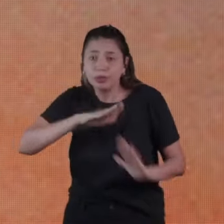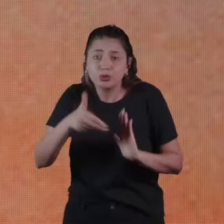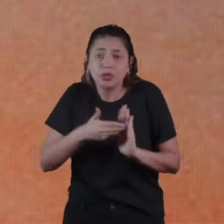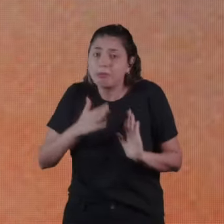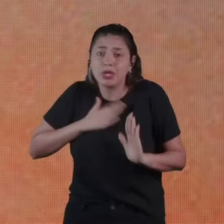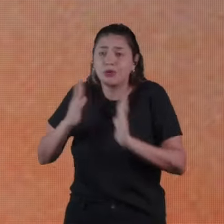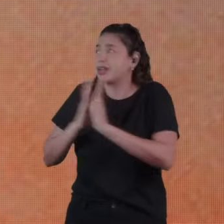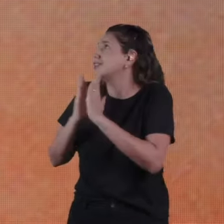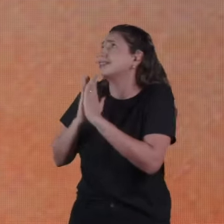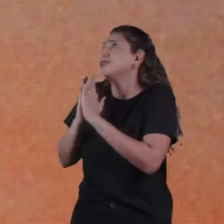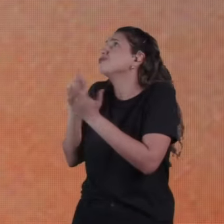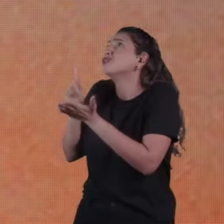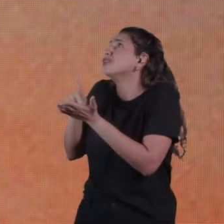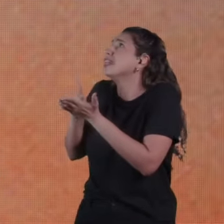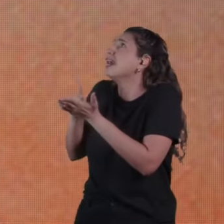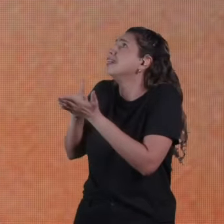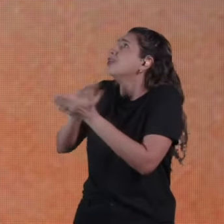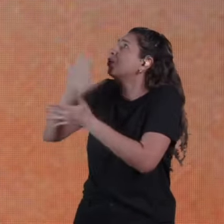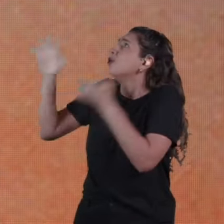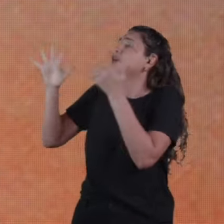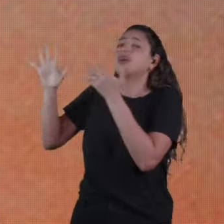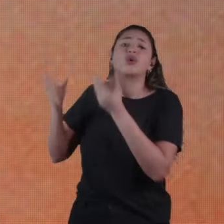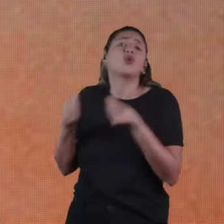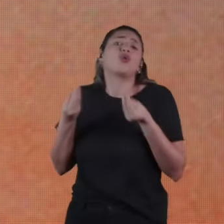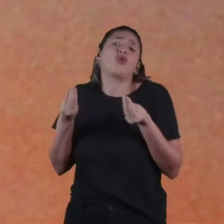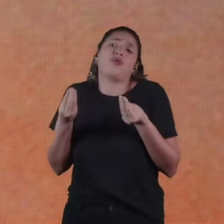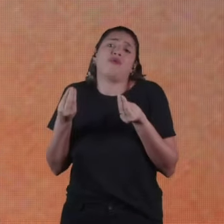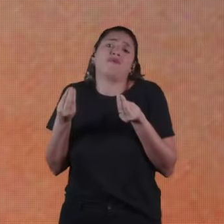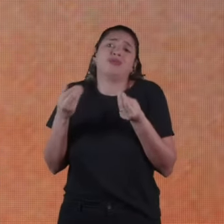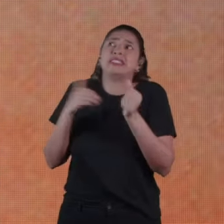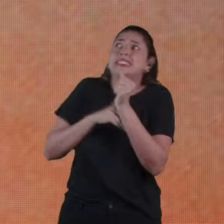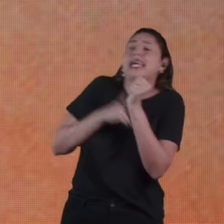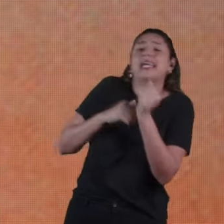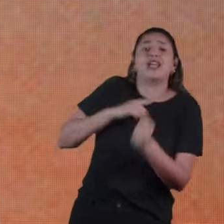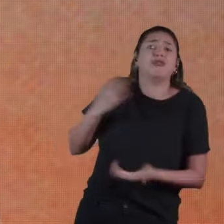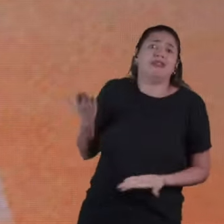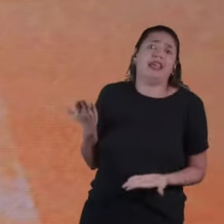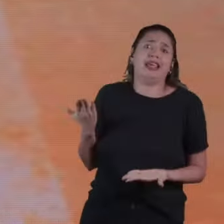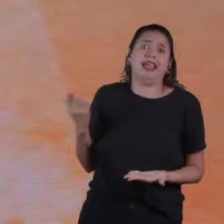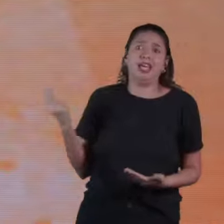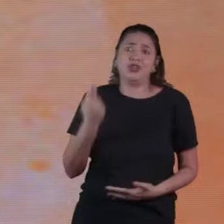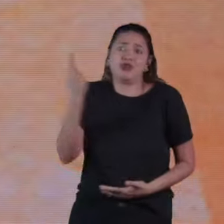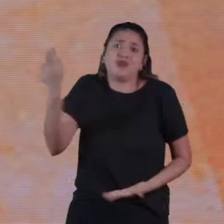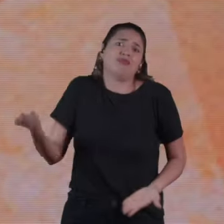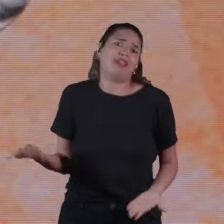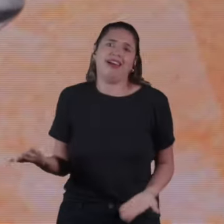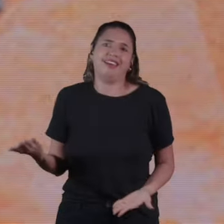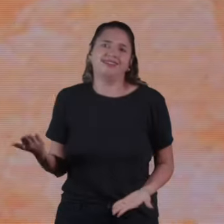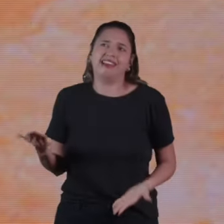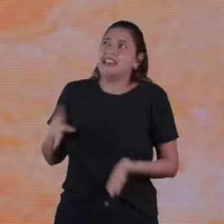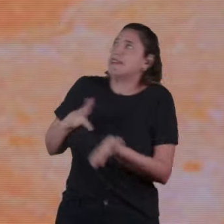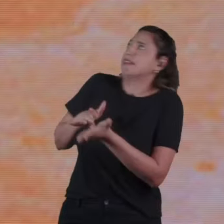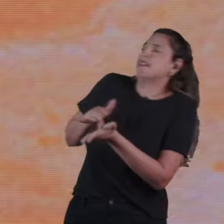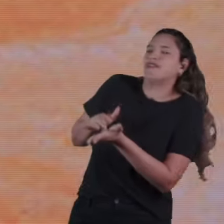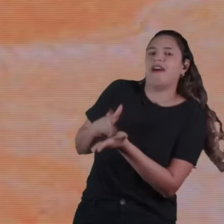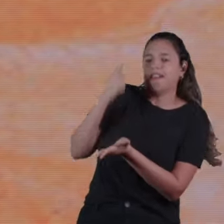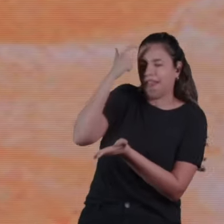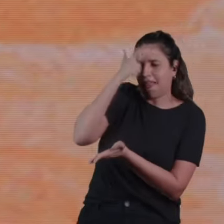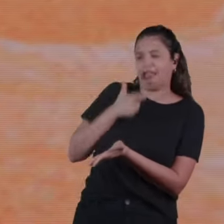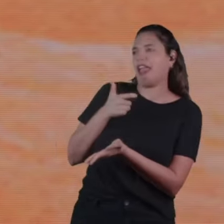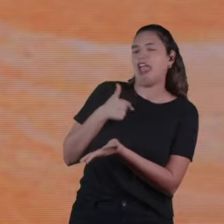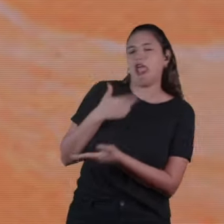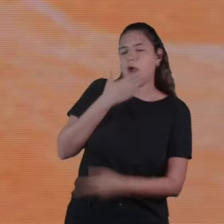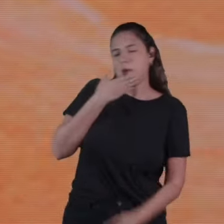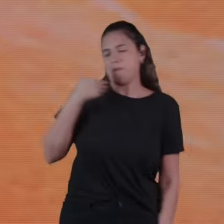é sincera. Eu vou esconder o que de Deus? Eu vou criar uma máscara, uma aparência de que eu